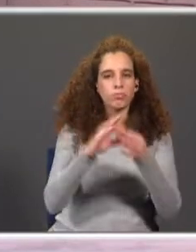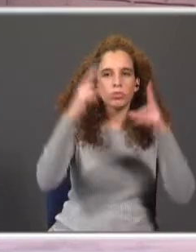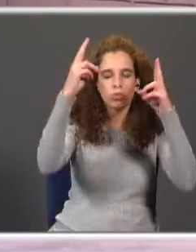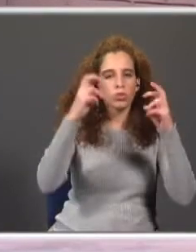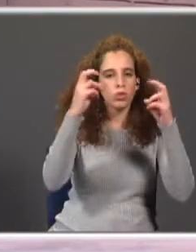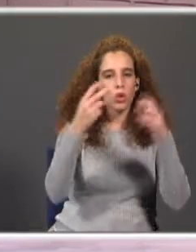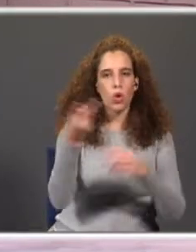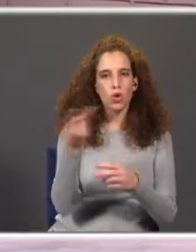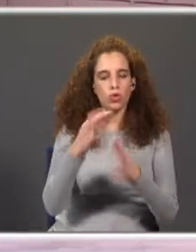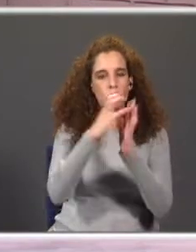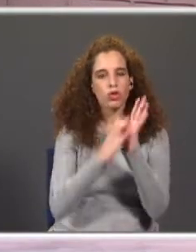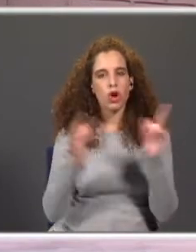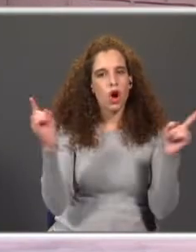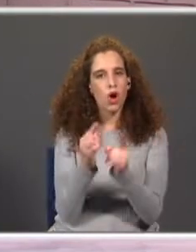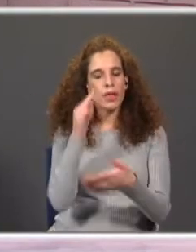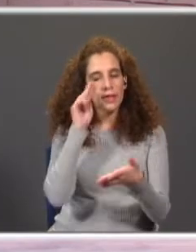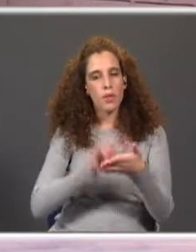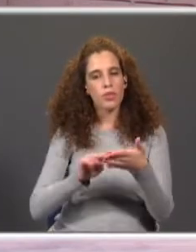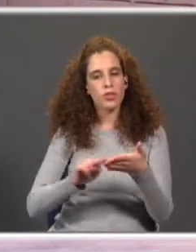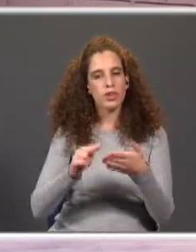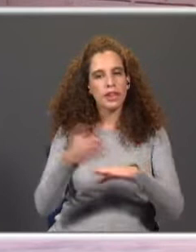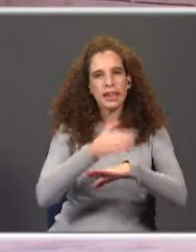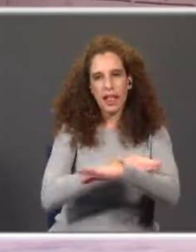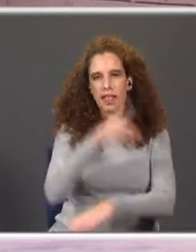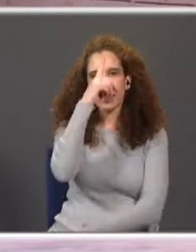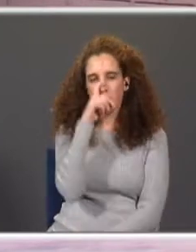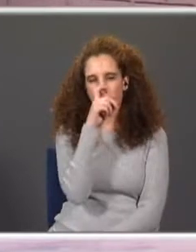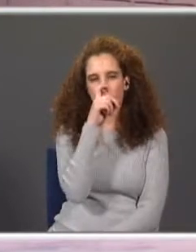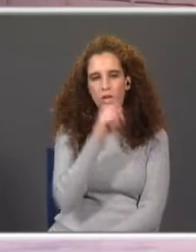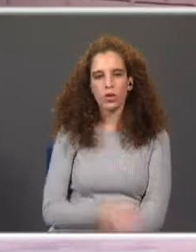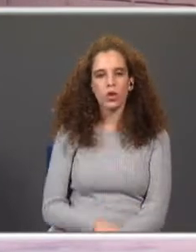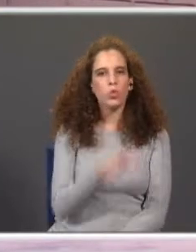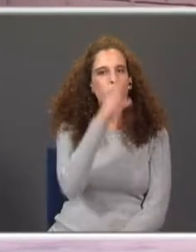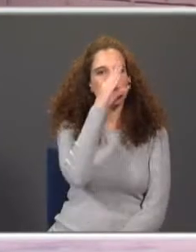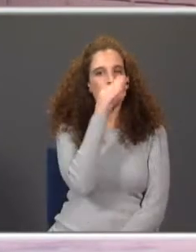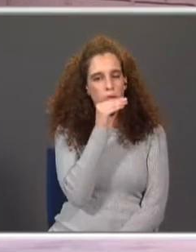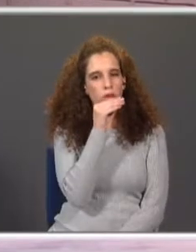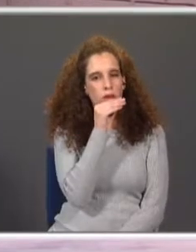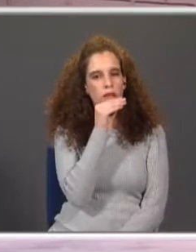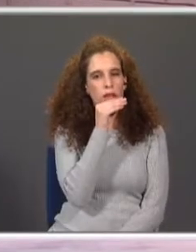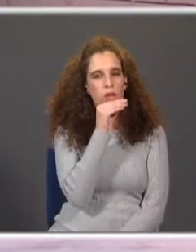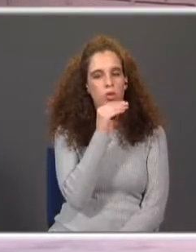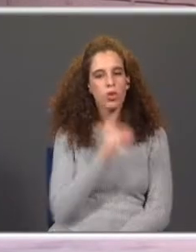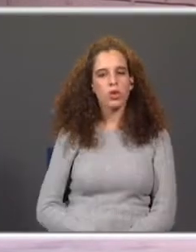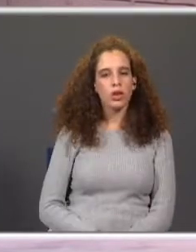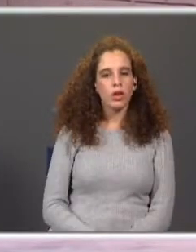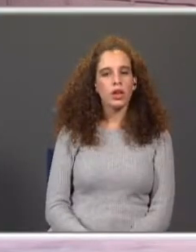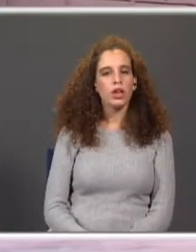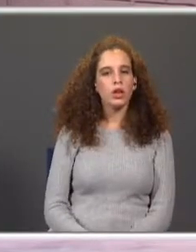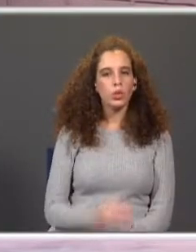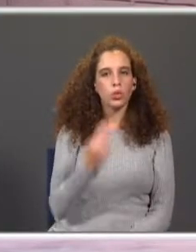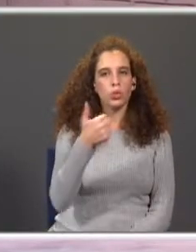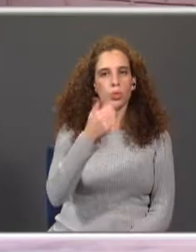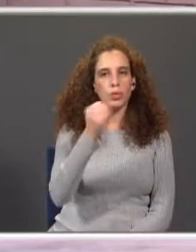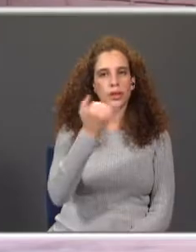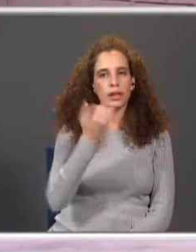duas crónicas que tínhamos lido anteriormente. Recordas-te? Um Silêncio Resplandecente e Subsídios para uma Biografia de